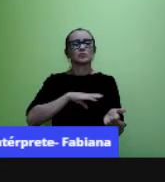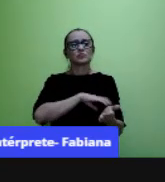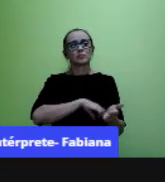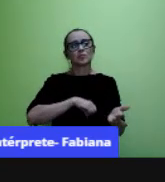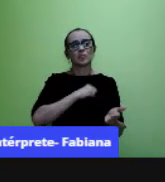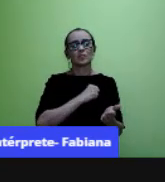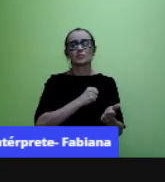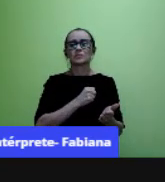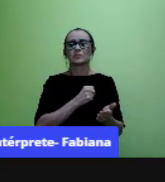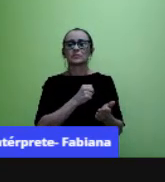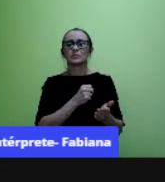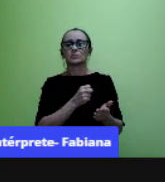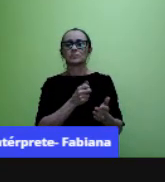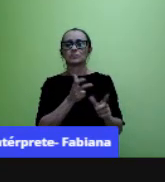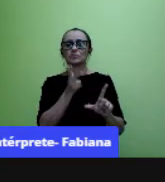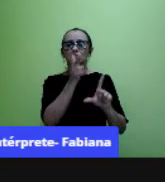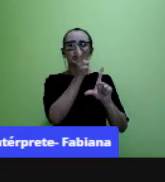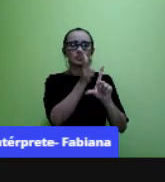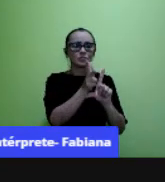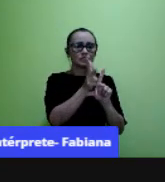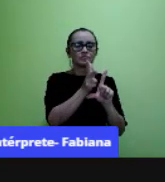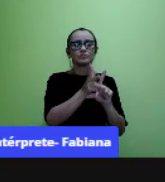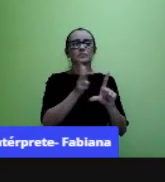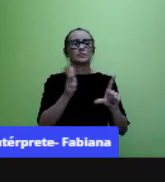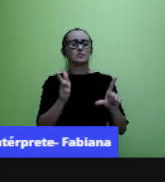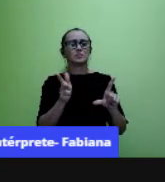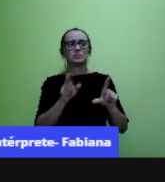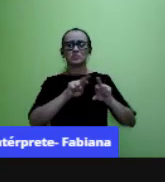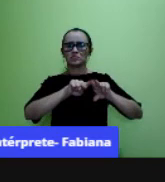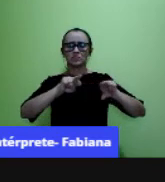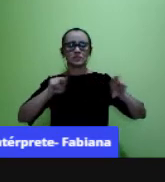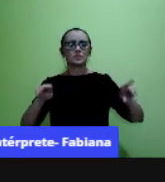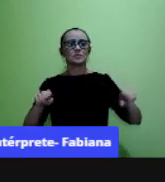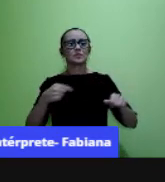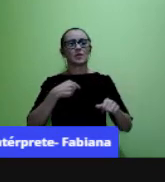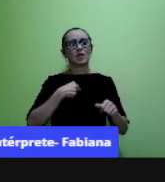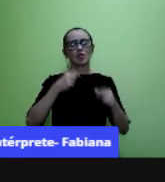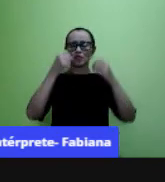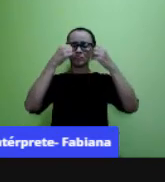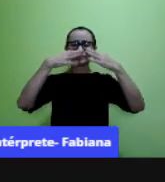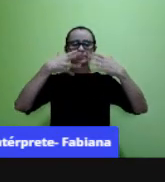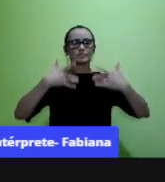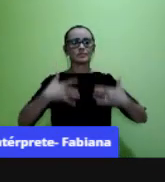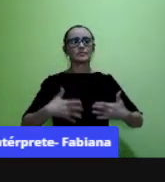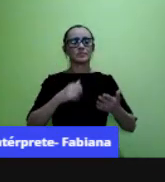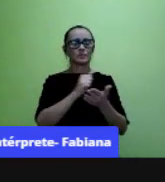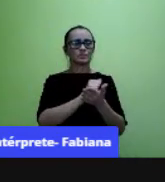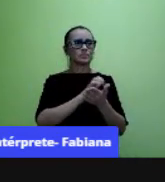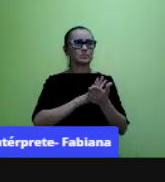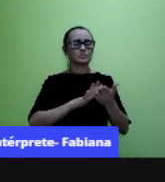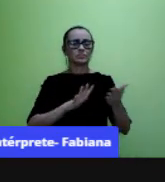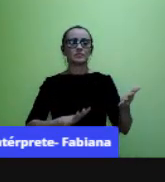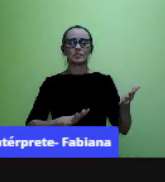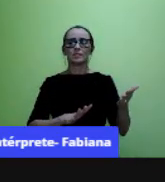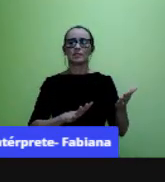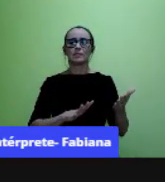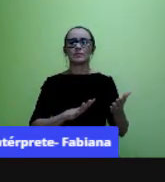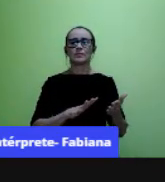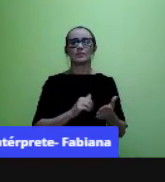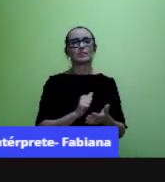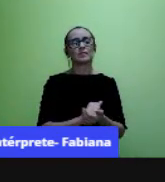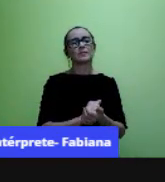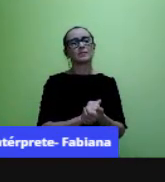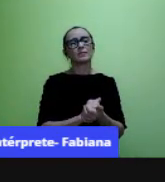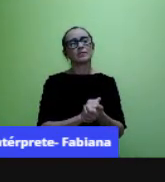gente manda alguma coisa que eu explicando, uma atividade, e tem um bom retorno